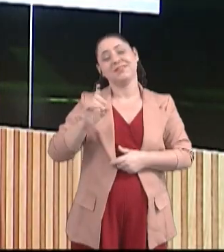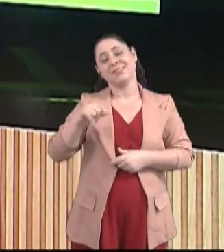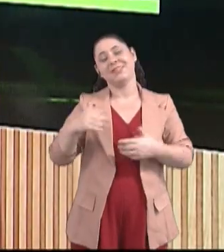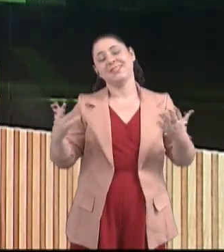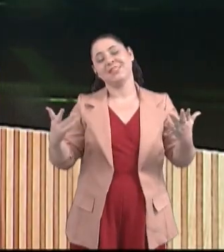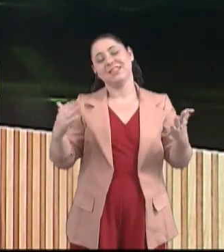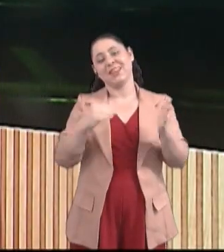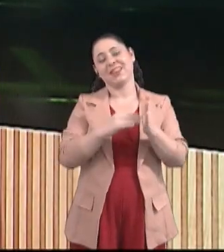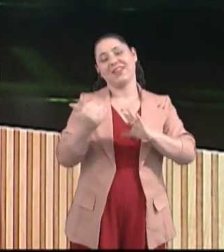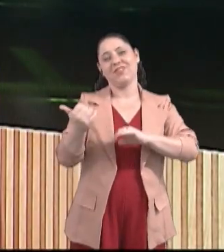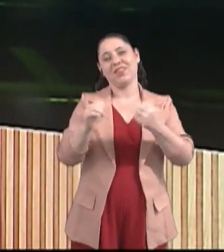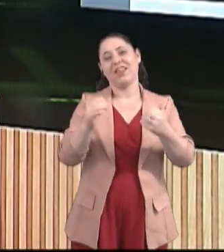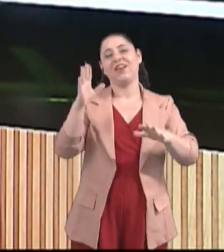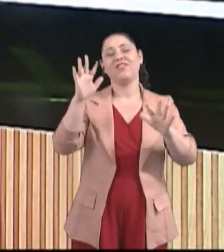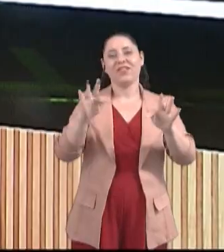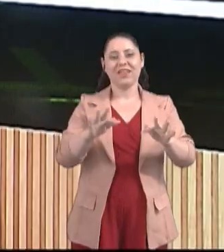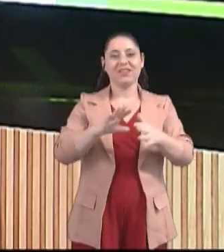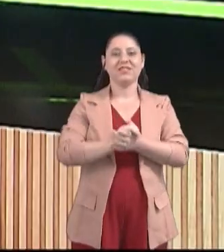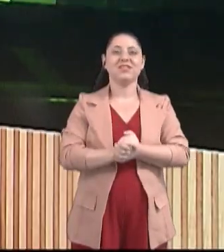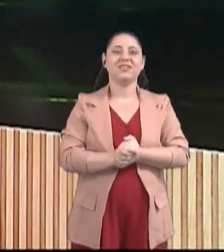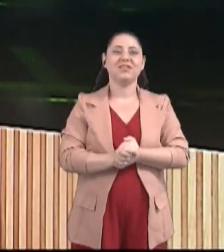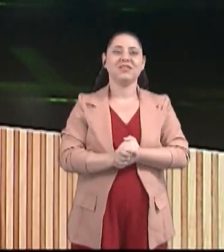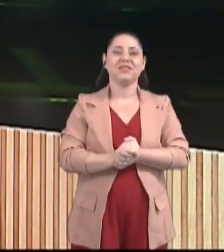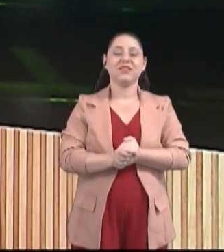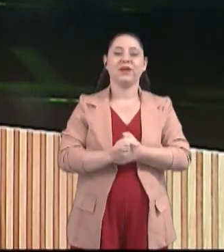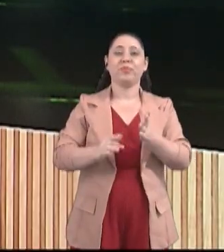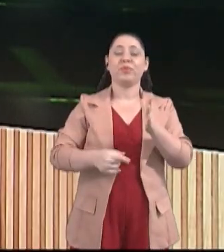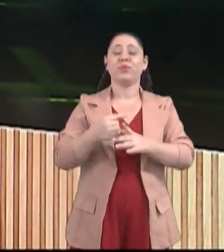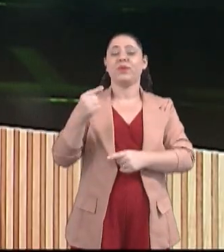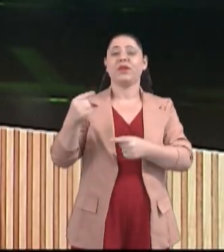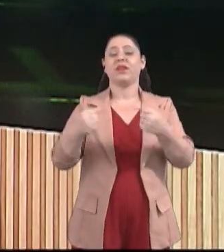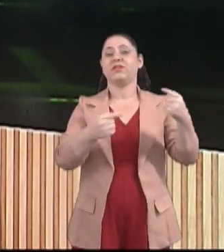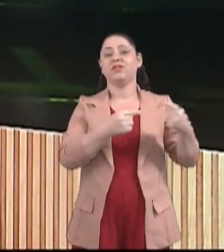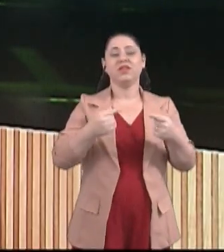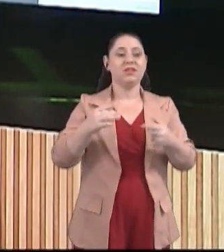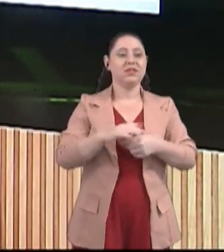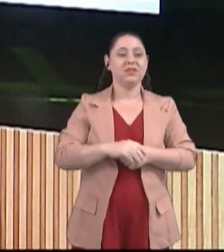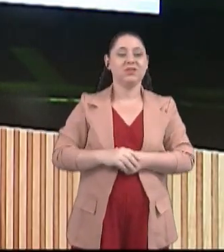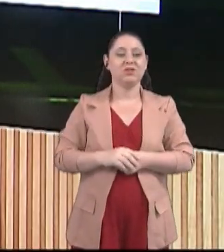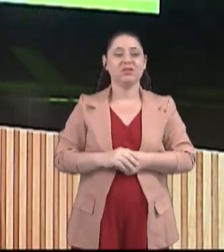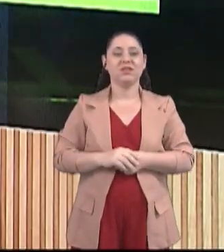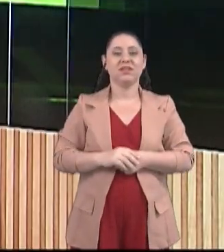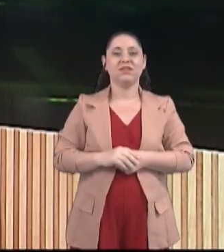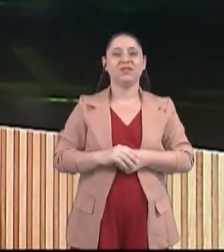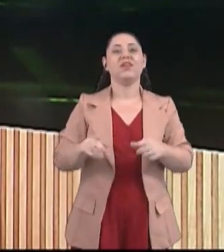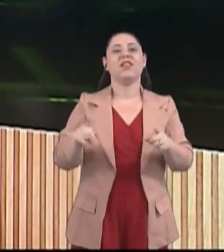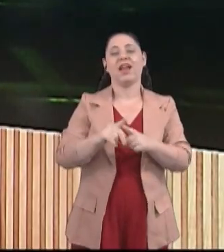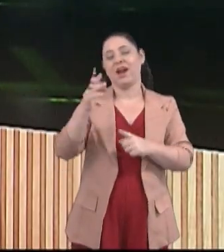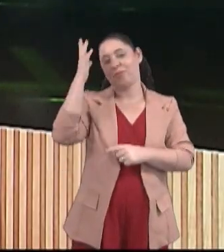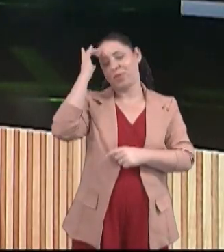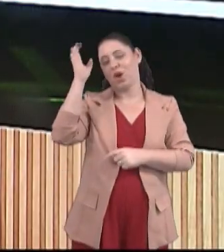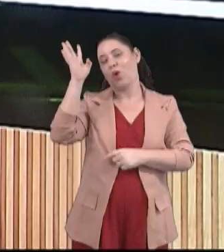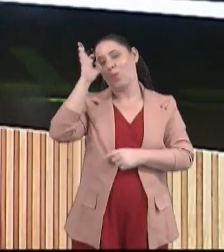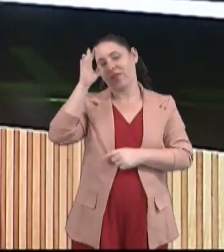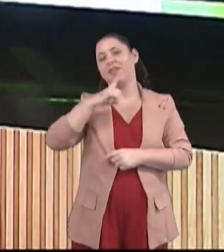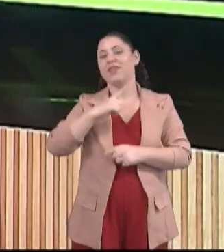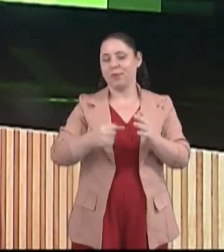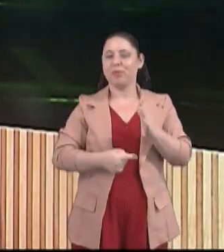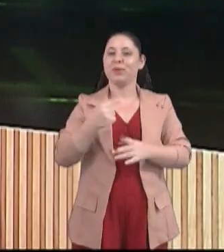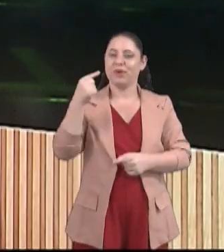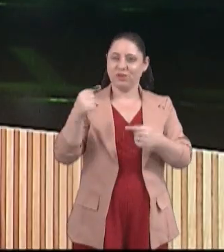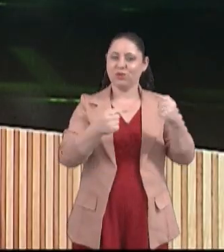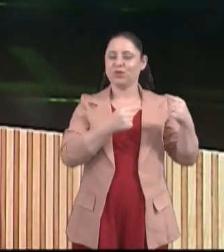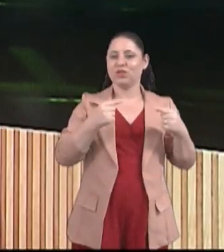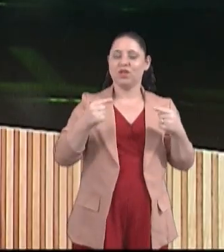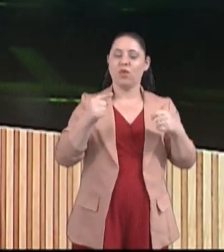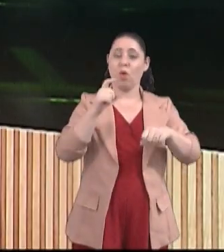é isso, redação final vai ficando por aqui, primeira edição da semana. E eu te lembro que amanhã, quarta-feira, tem primeira